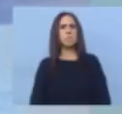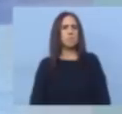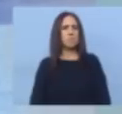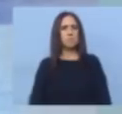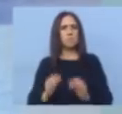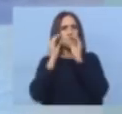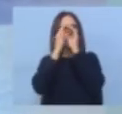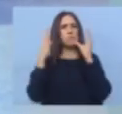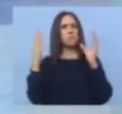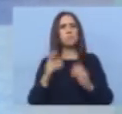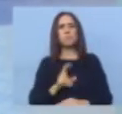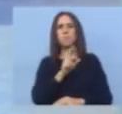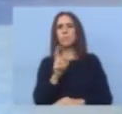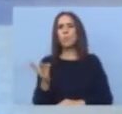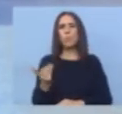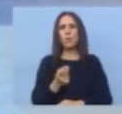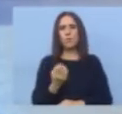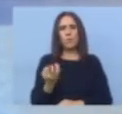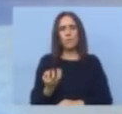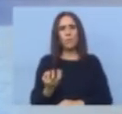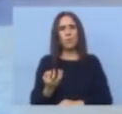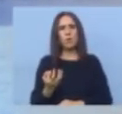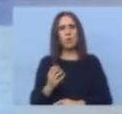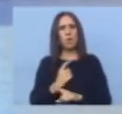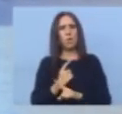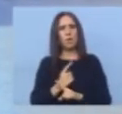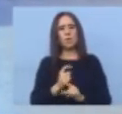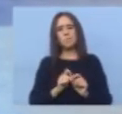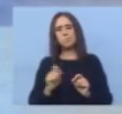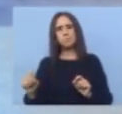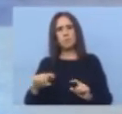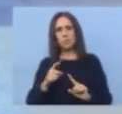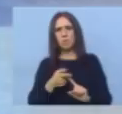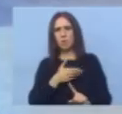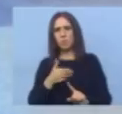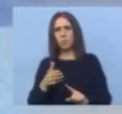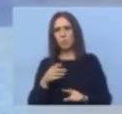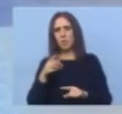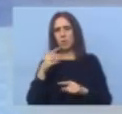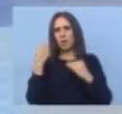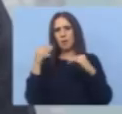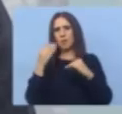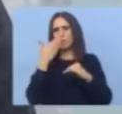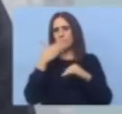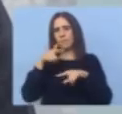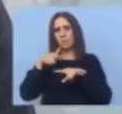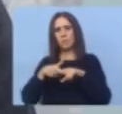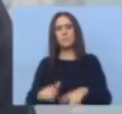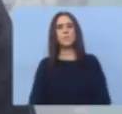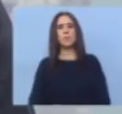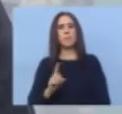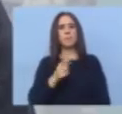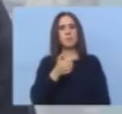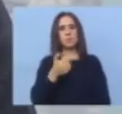ideia de quantas missões tiveram a decorrer ao longo neste ano, nesta pausa letiva? São 52 missões entre